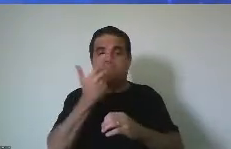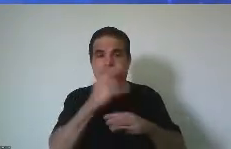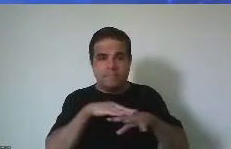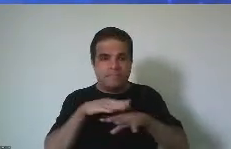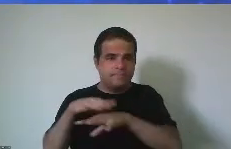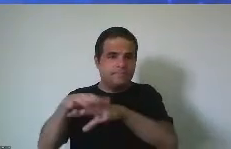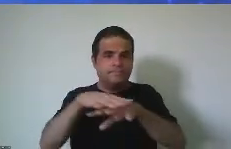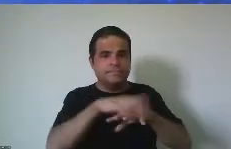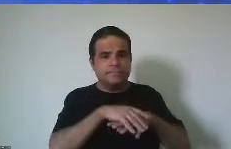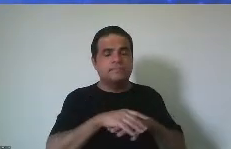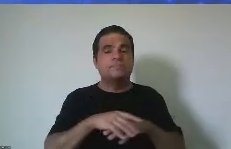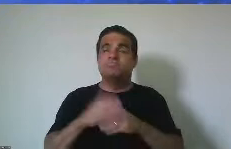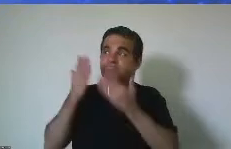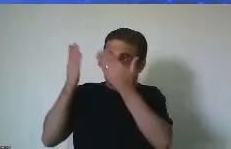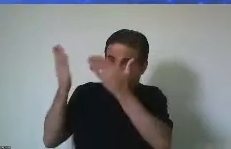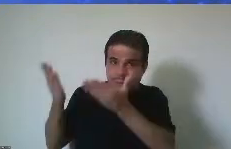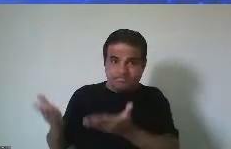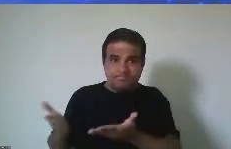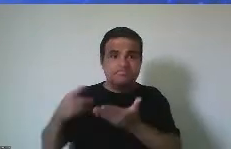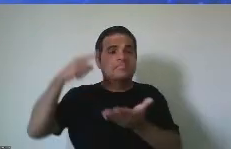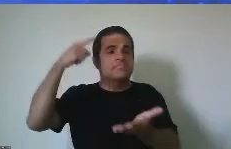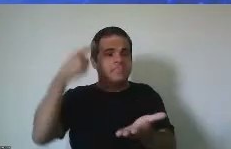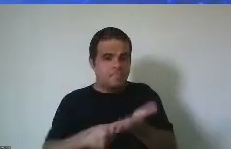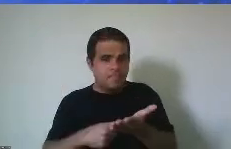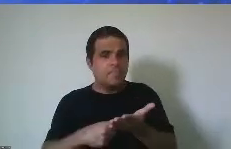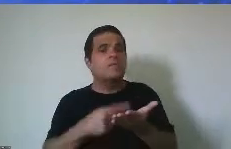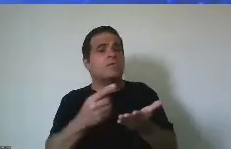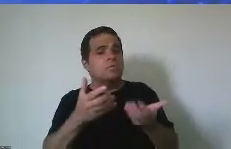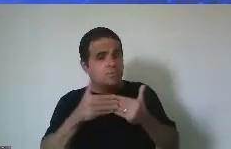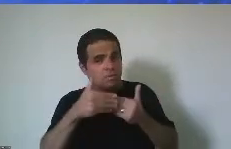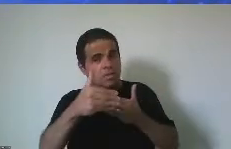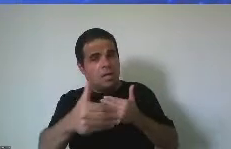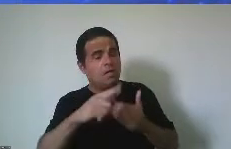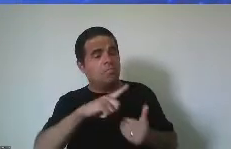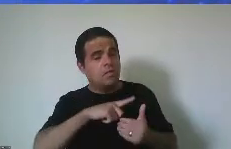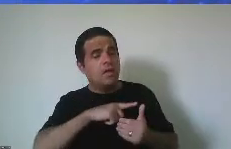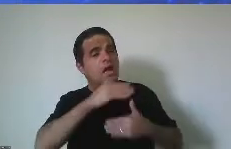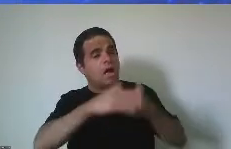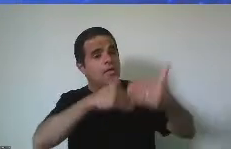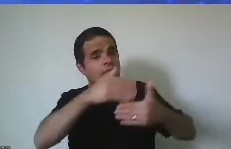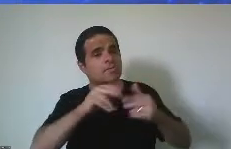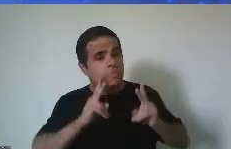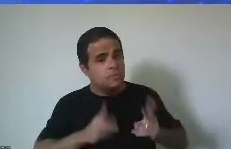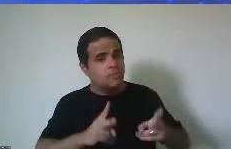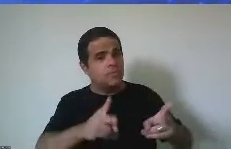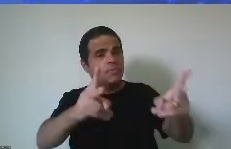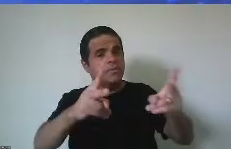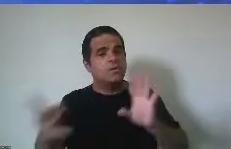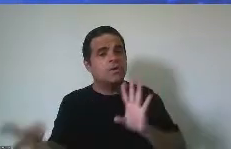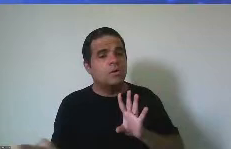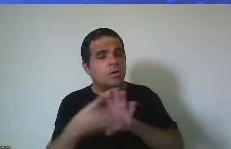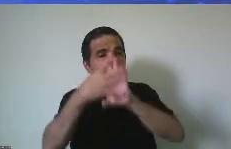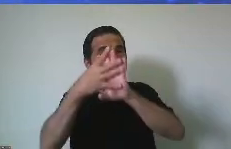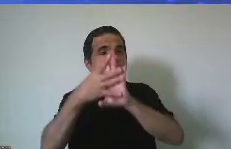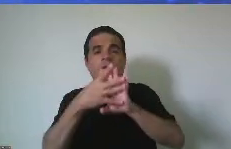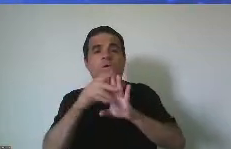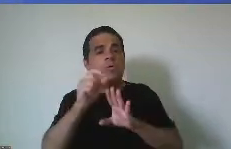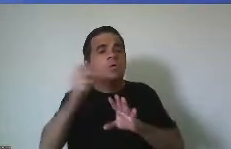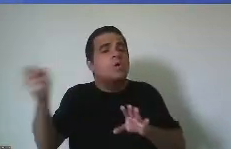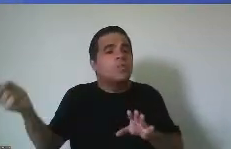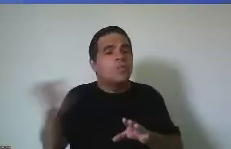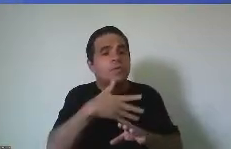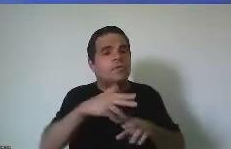ambientais e sociais e avançamos agora por uma pauta de inovação de